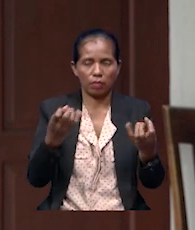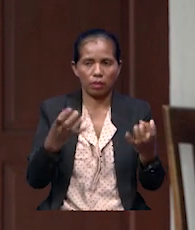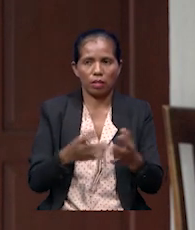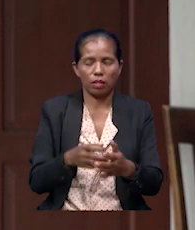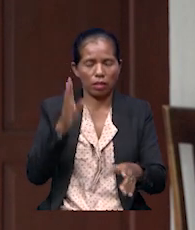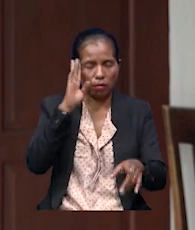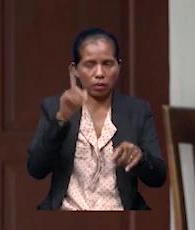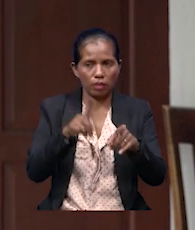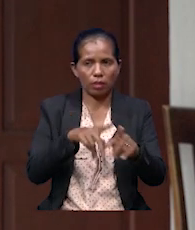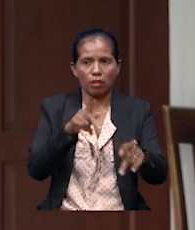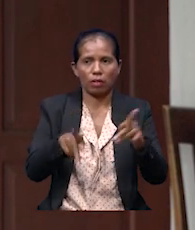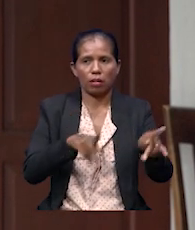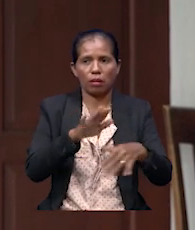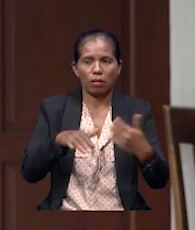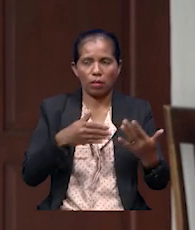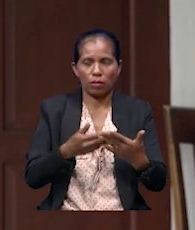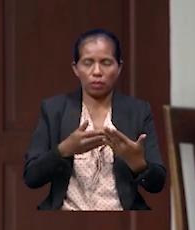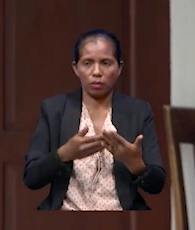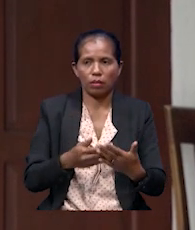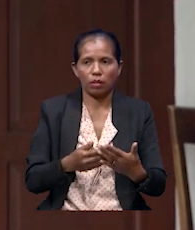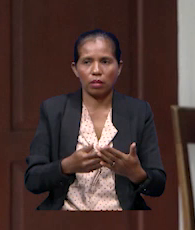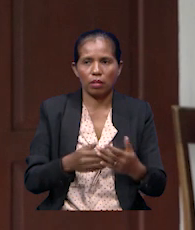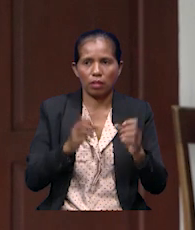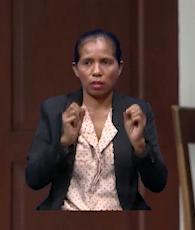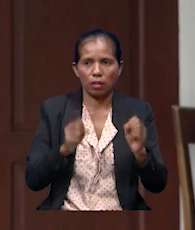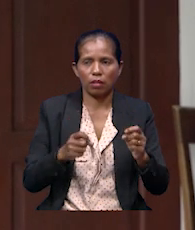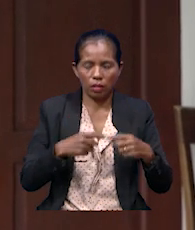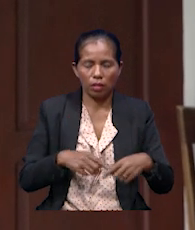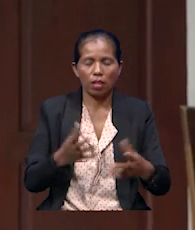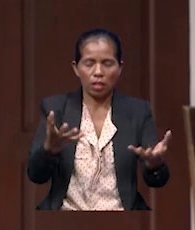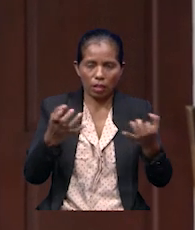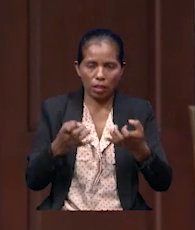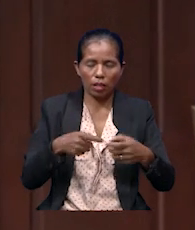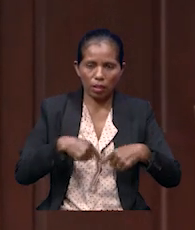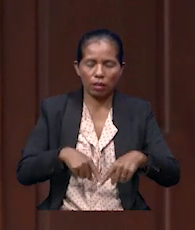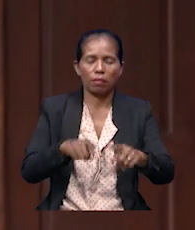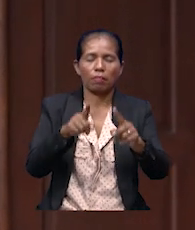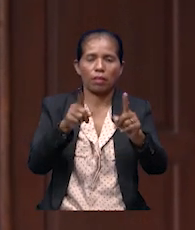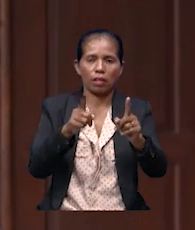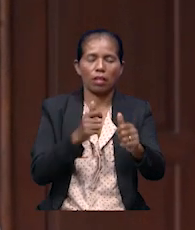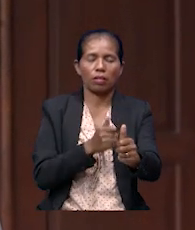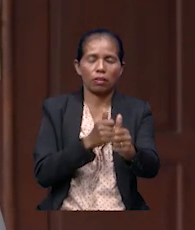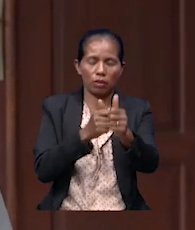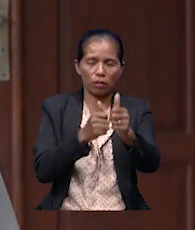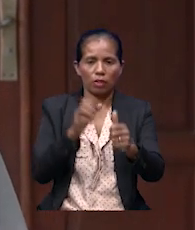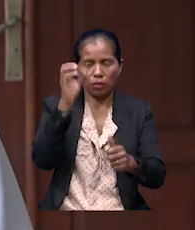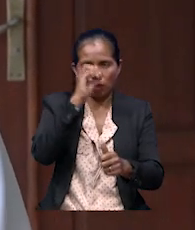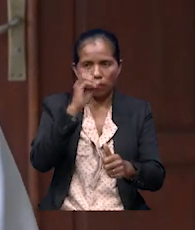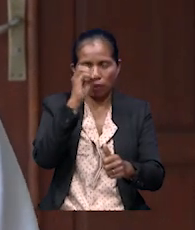mamalin sira povo e mahototo kede animado ba atu tuir observasaun